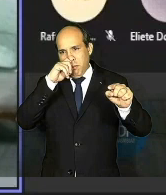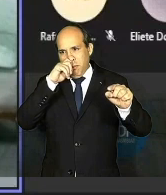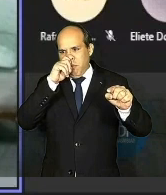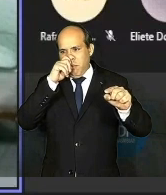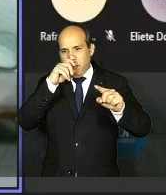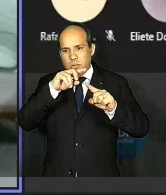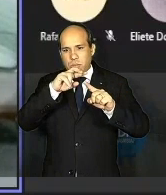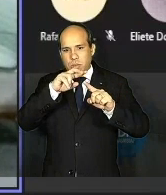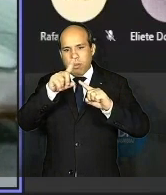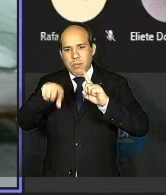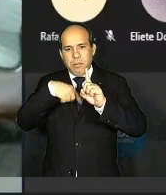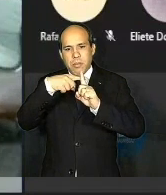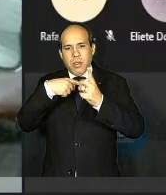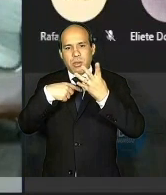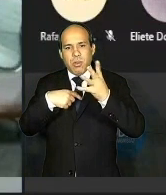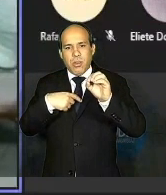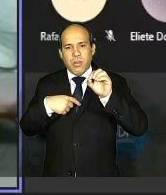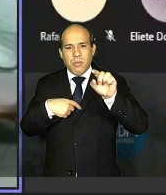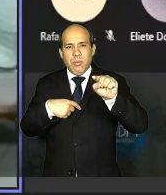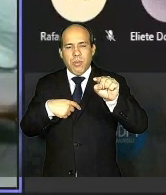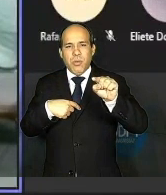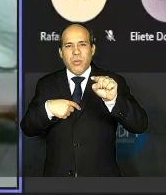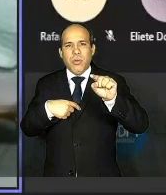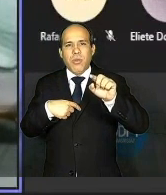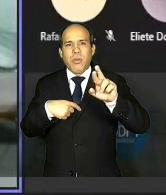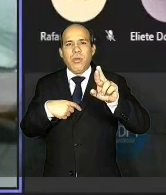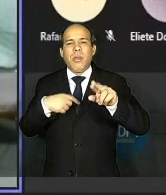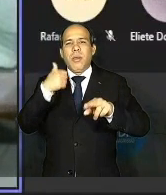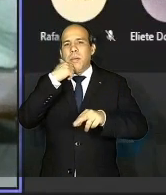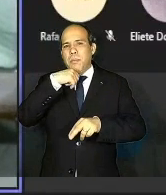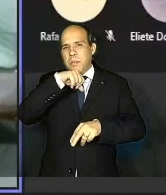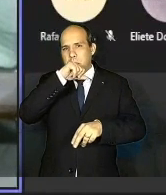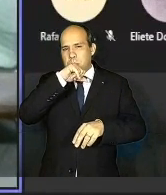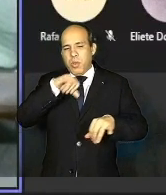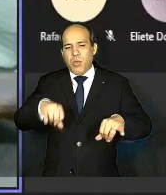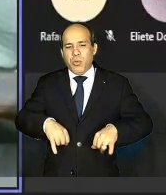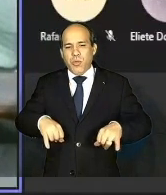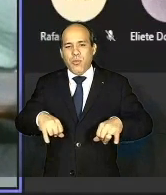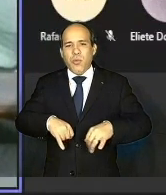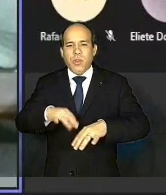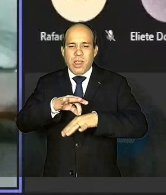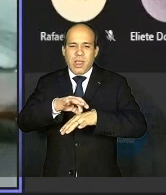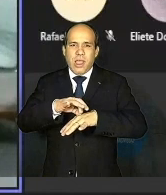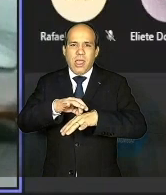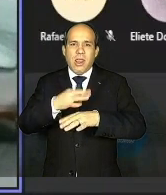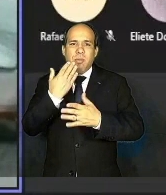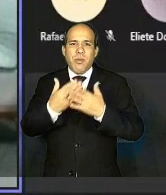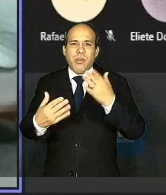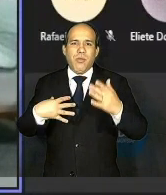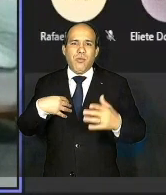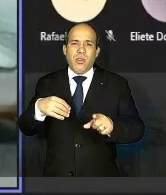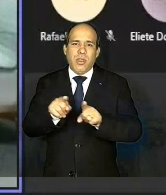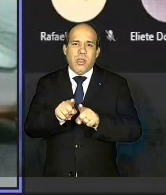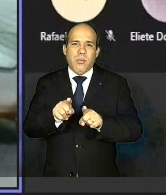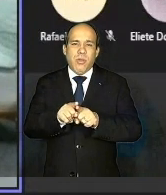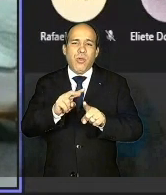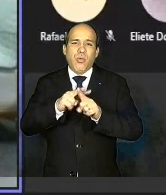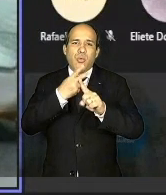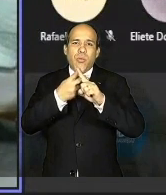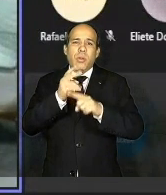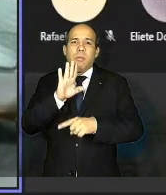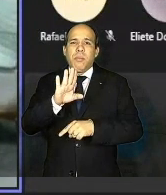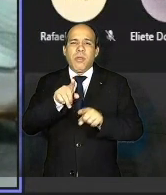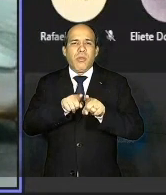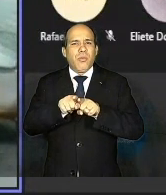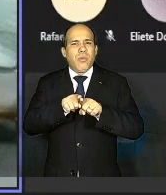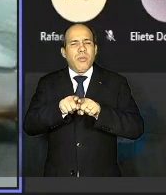a questão da... Vou dobrar para 40. É a questão da genitora que sofreu na própria pele e